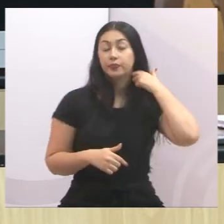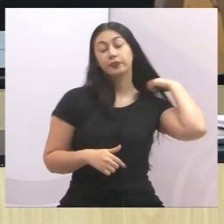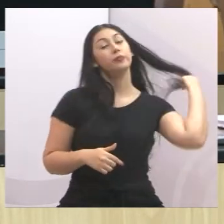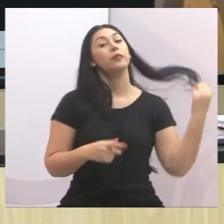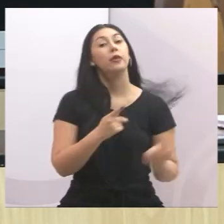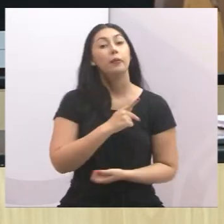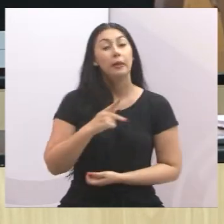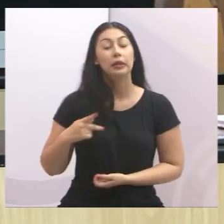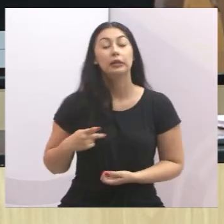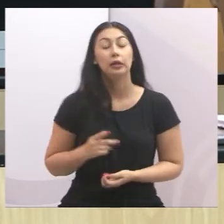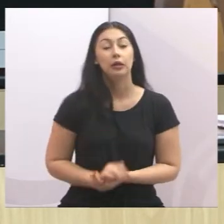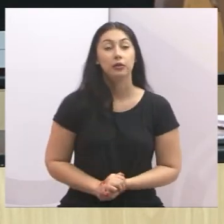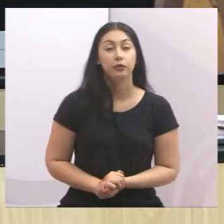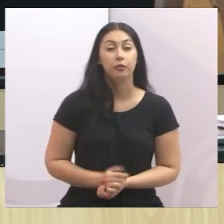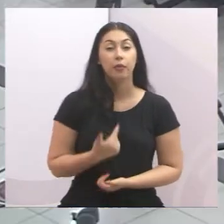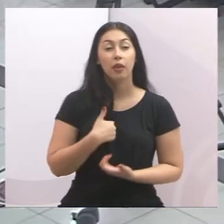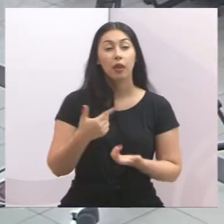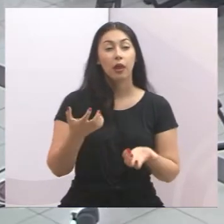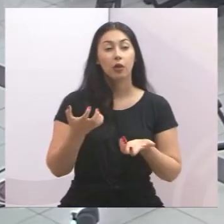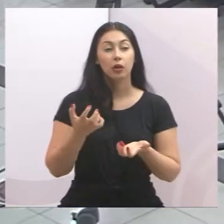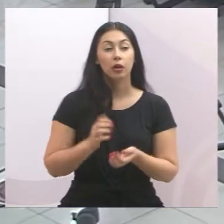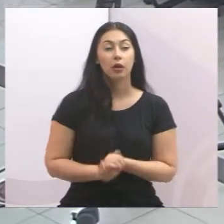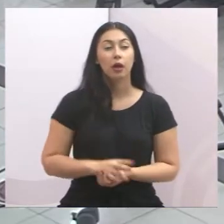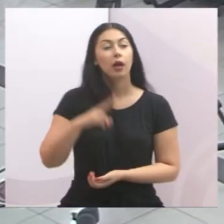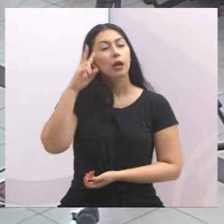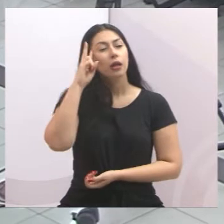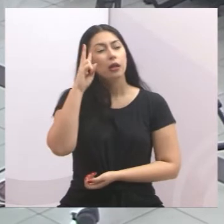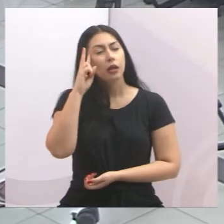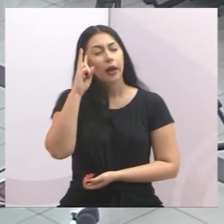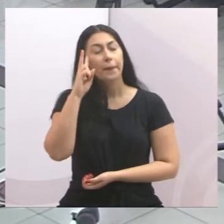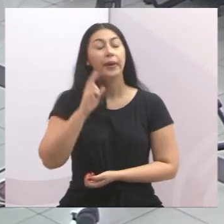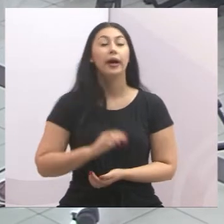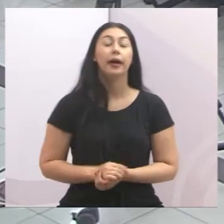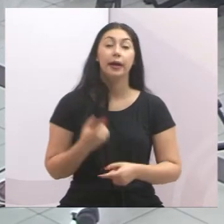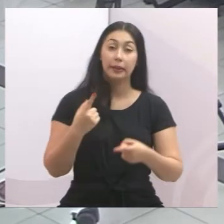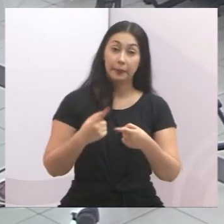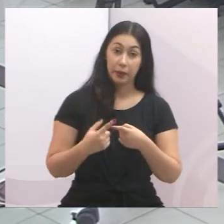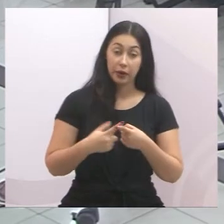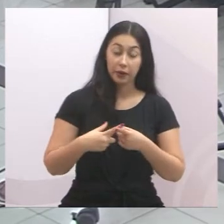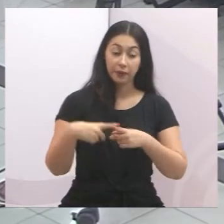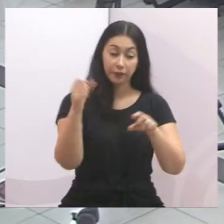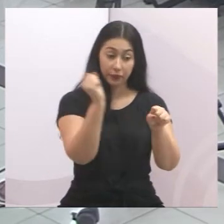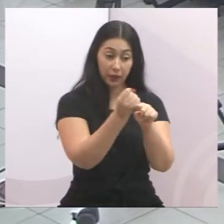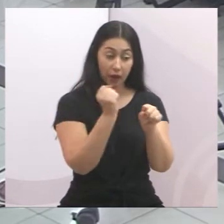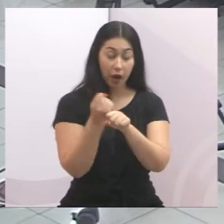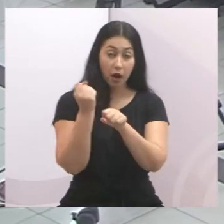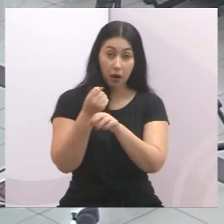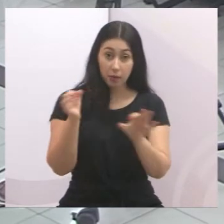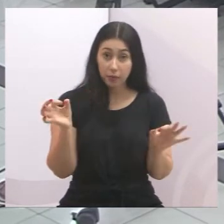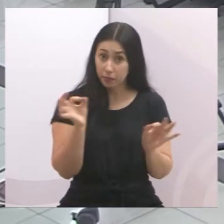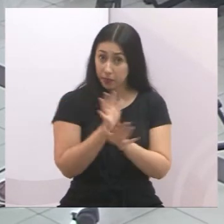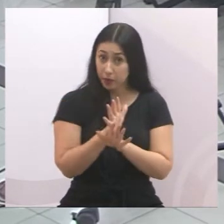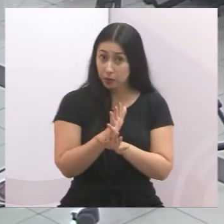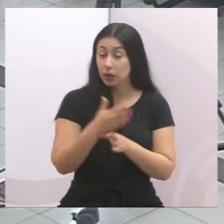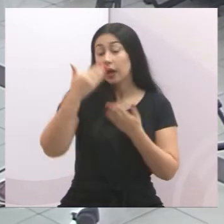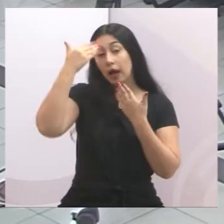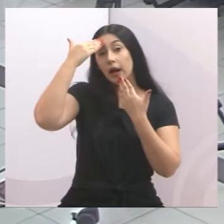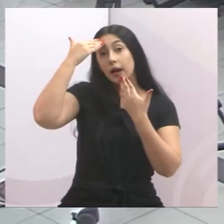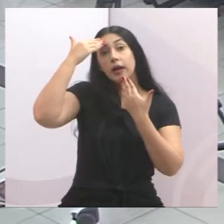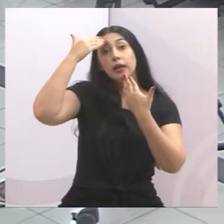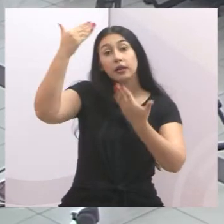Senhor presidente, eu gostaria de relembrar que foi entregue a obra, agradecer à comissão